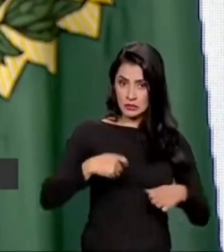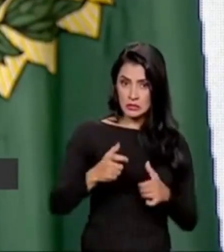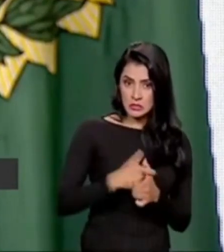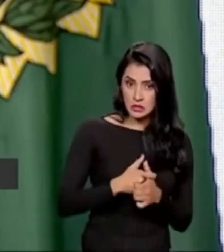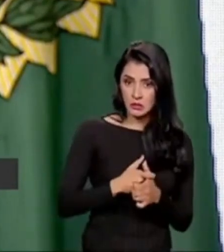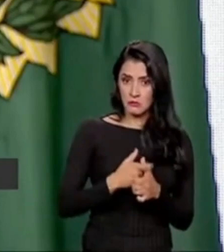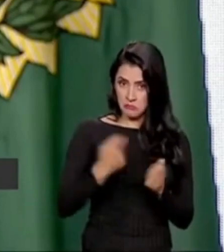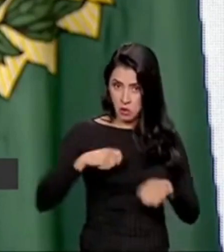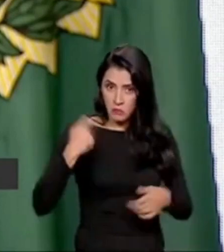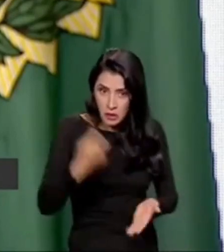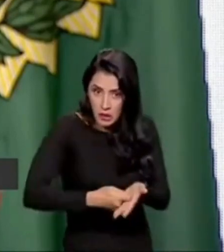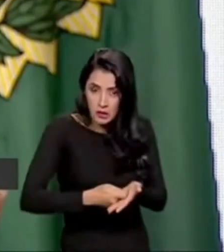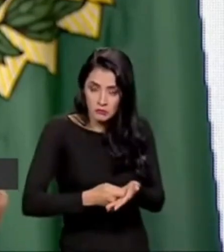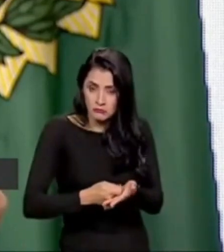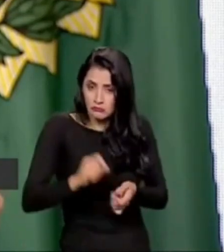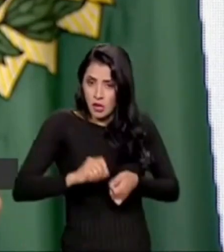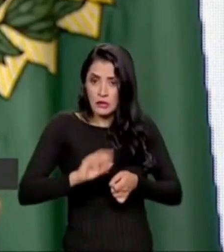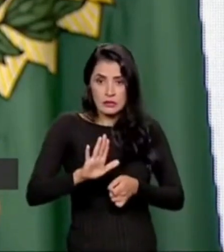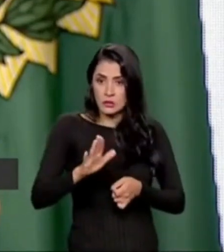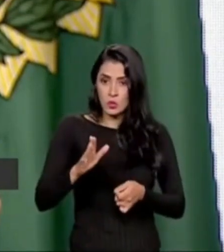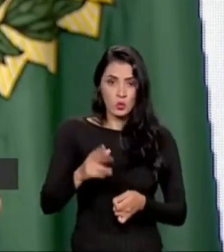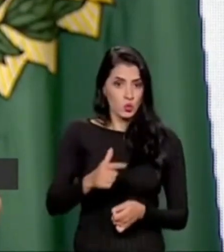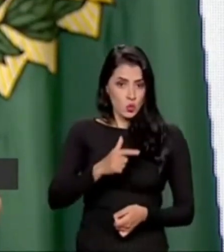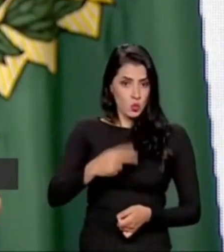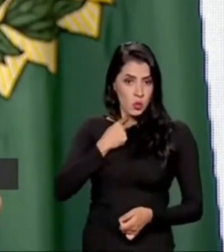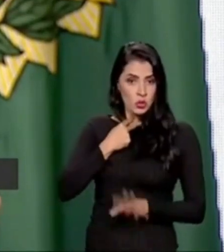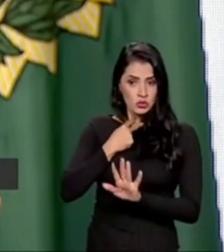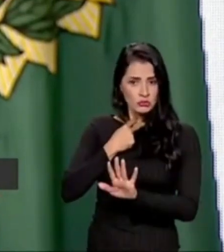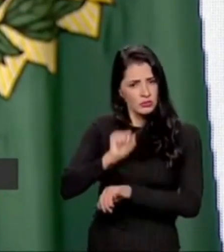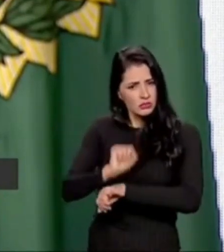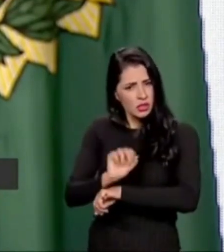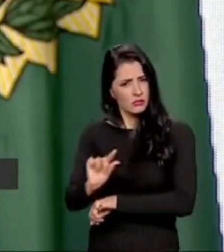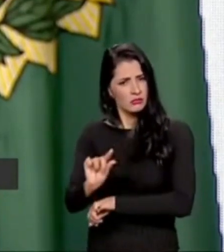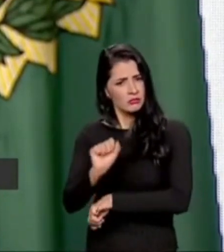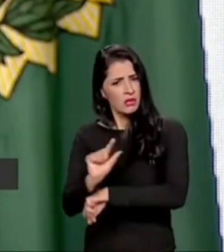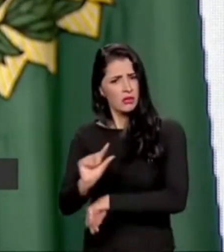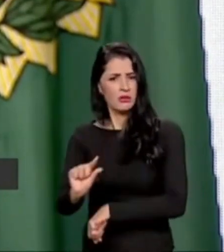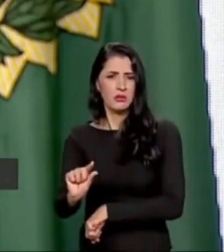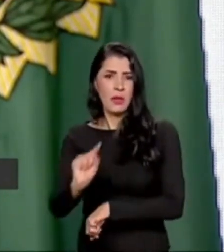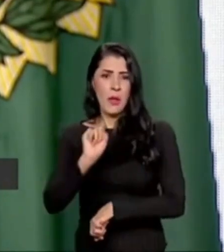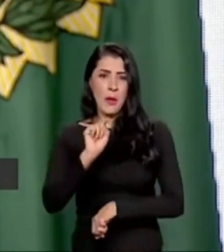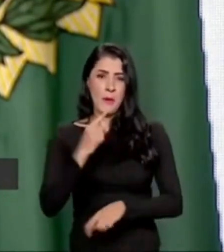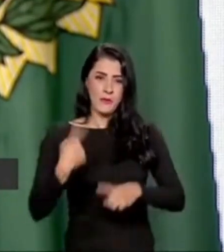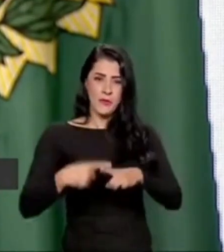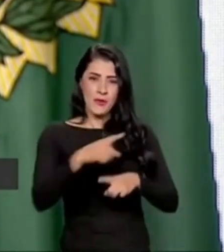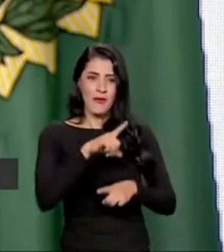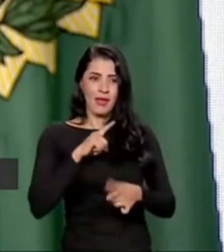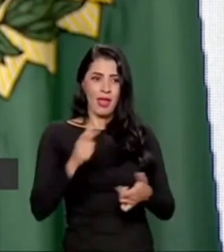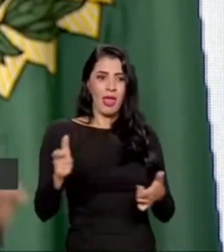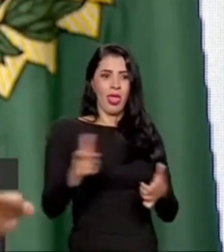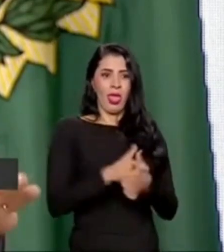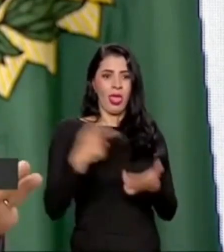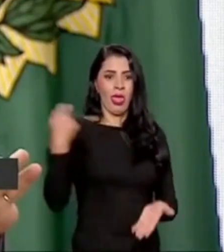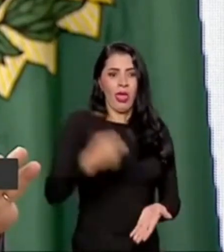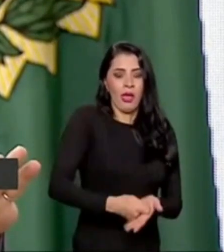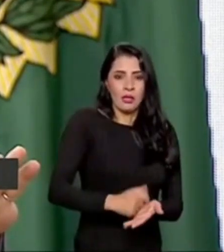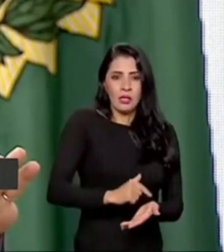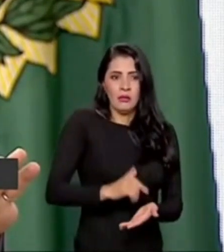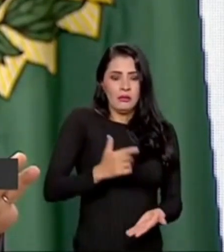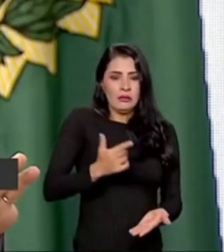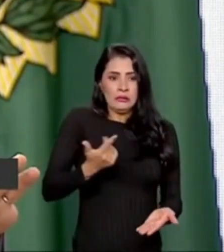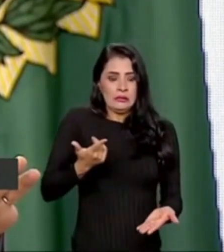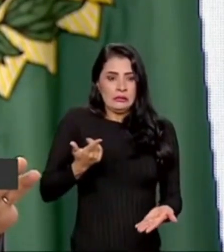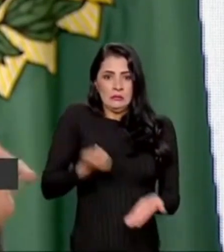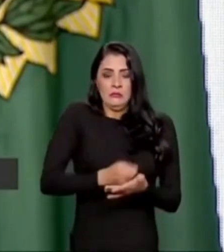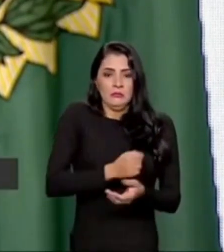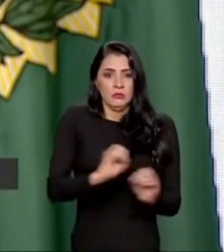pode pagar. Se não pode pagar, espere um pouco. Porque se fizer a dívida e não puder pagar, vai quebrar a